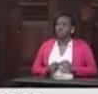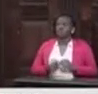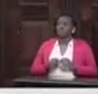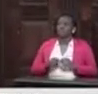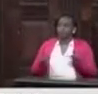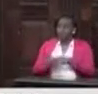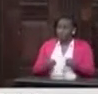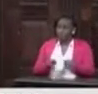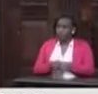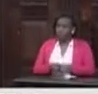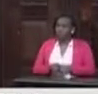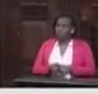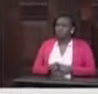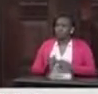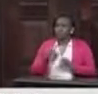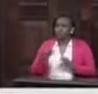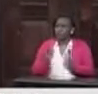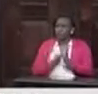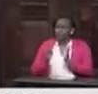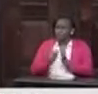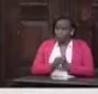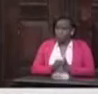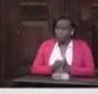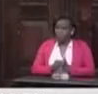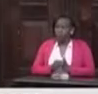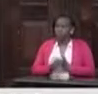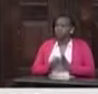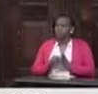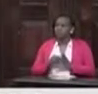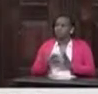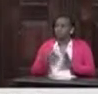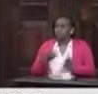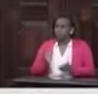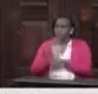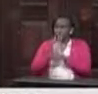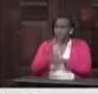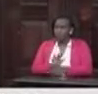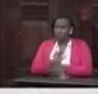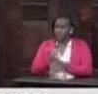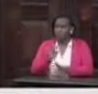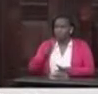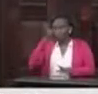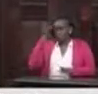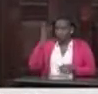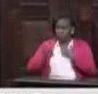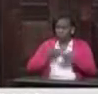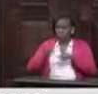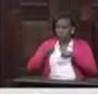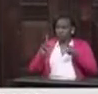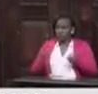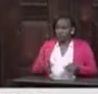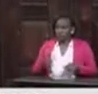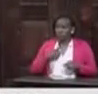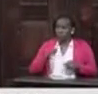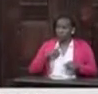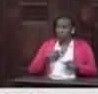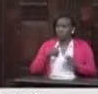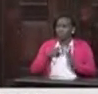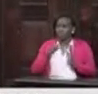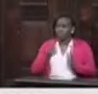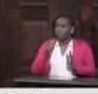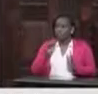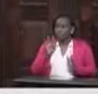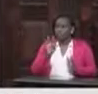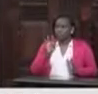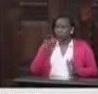sim, emenda para excepcionalizar não só aqueles servidores previstos no artigo 144